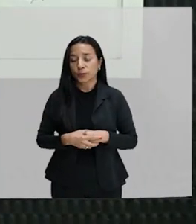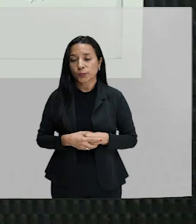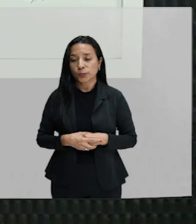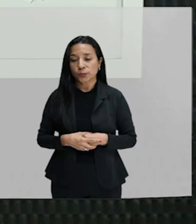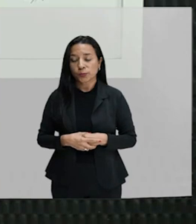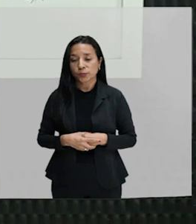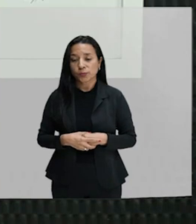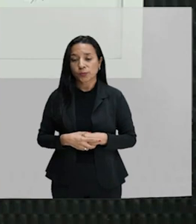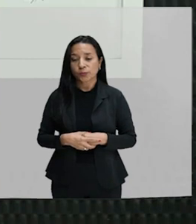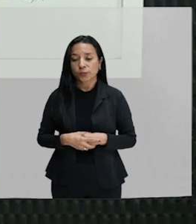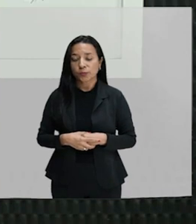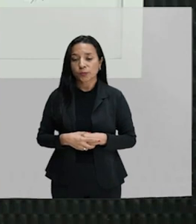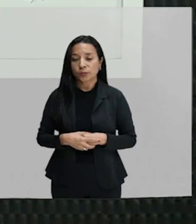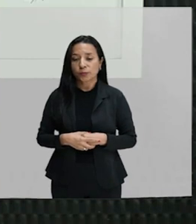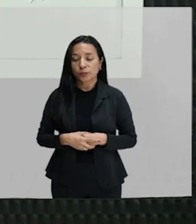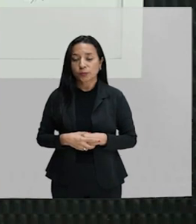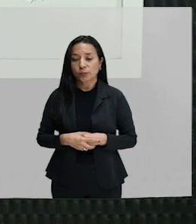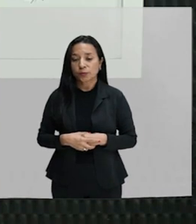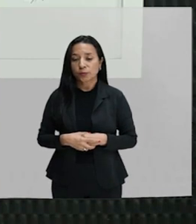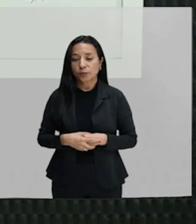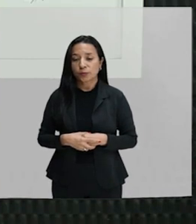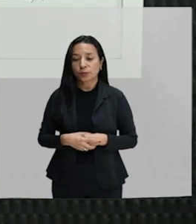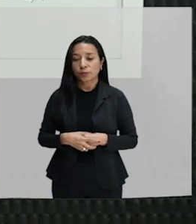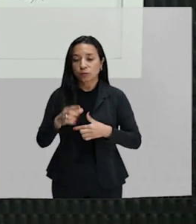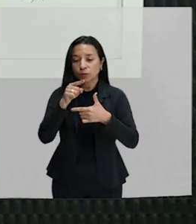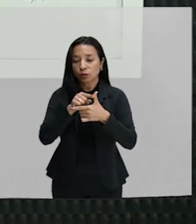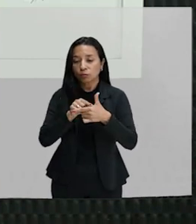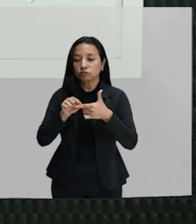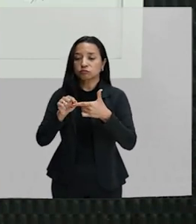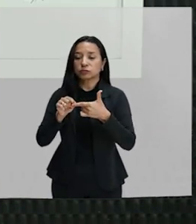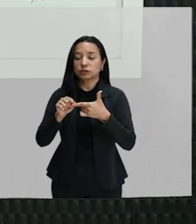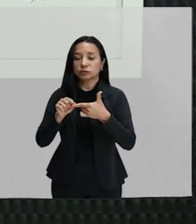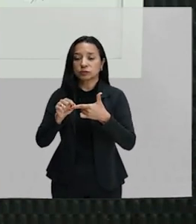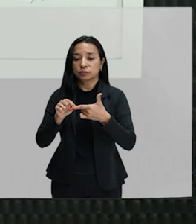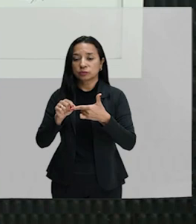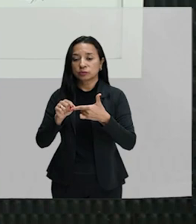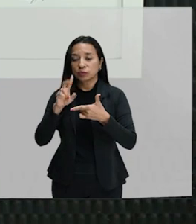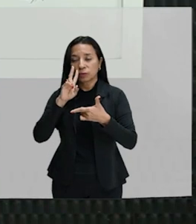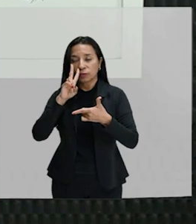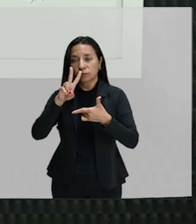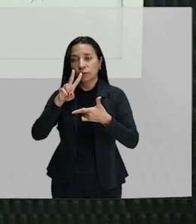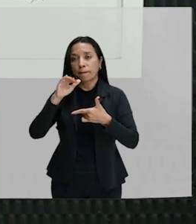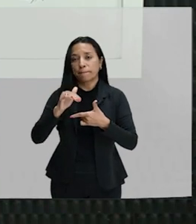3 Então vou colocar para cá o gráfico que a gente consiga visualizar